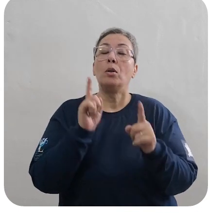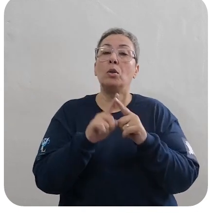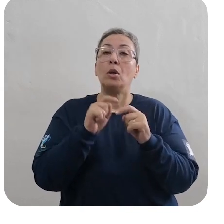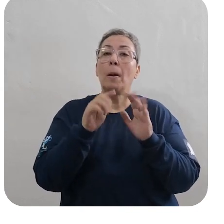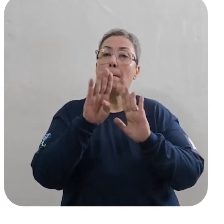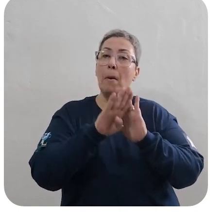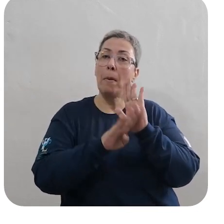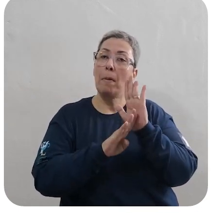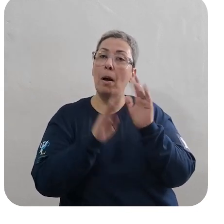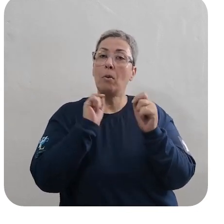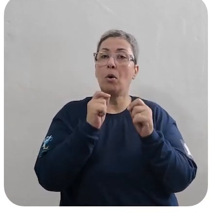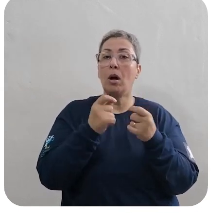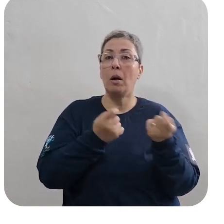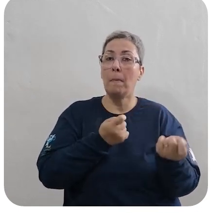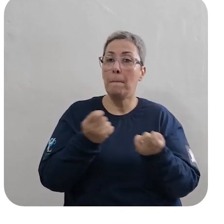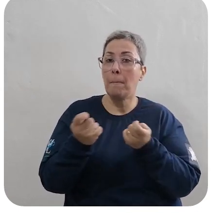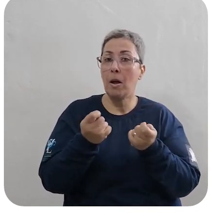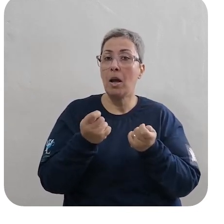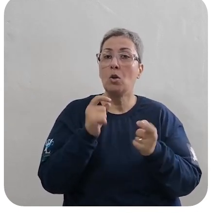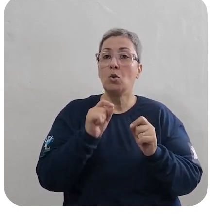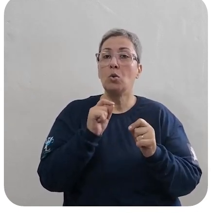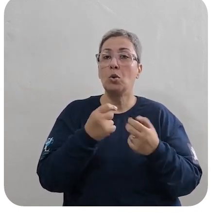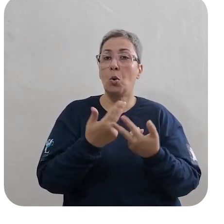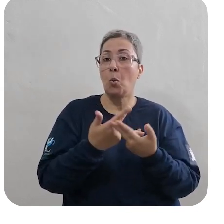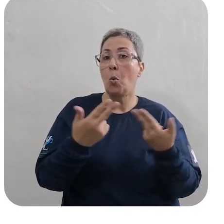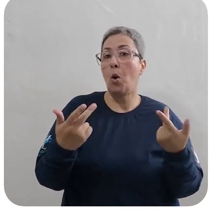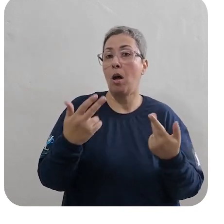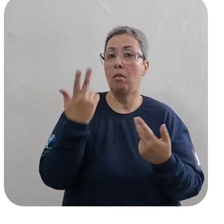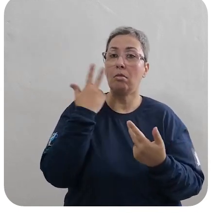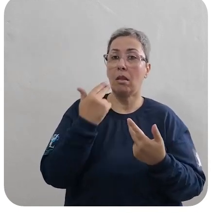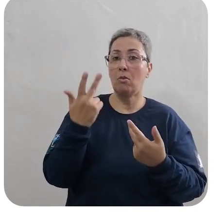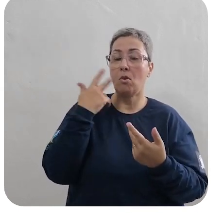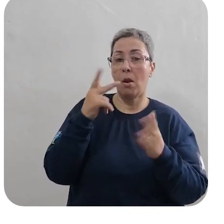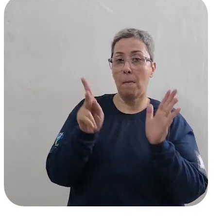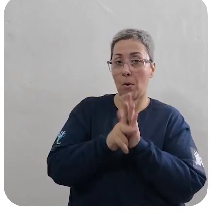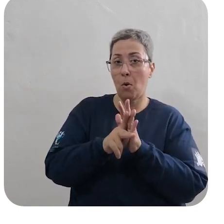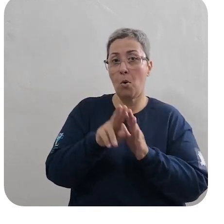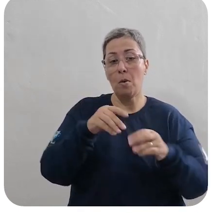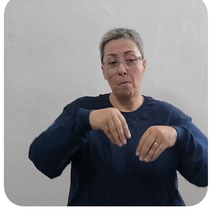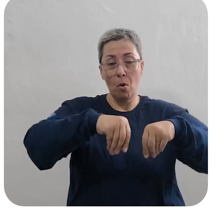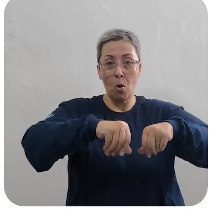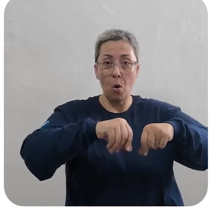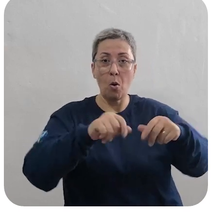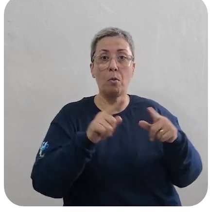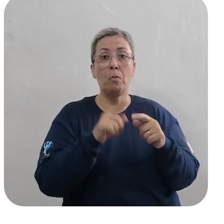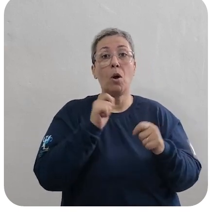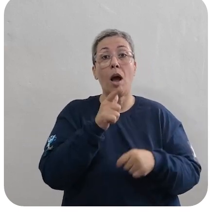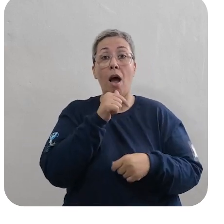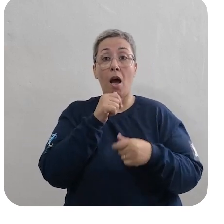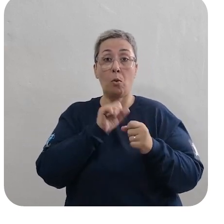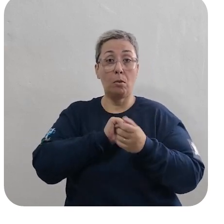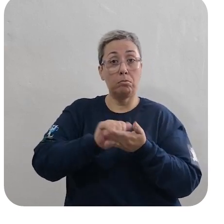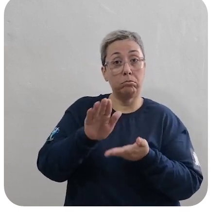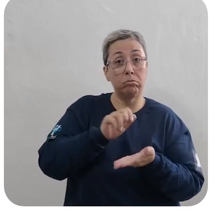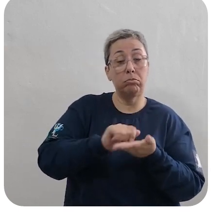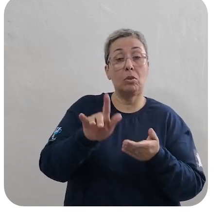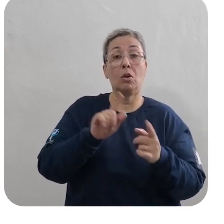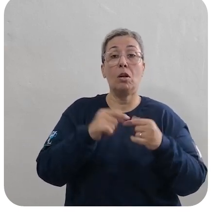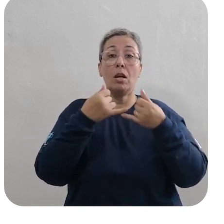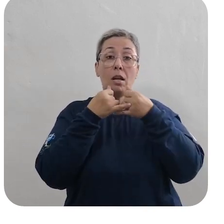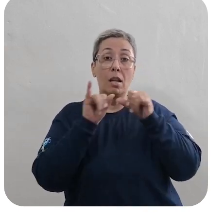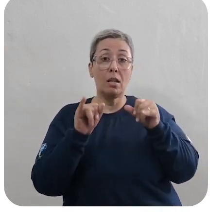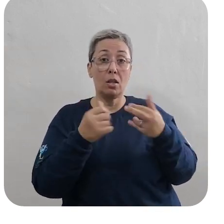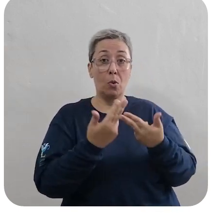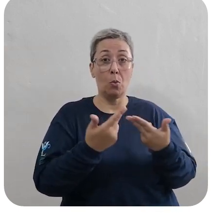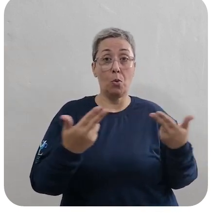Identificar procedimentos de conservação e manejo dos recursos naturais, uso do solo, consumo de água,